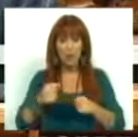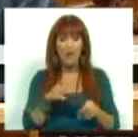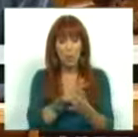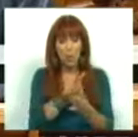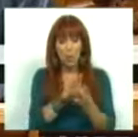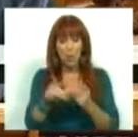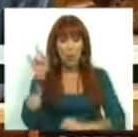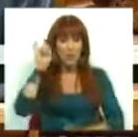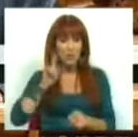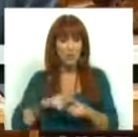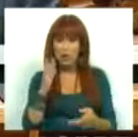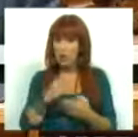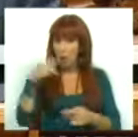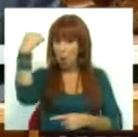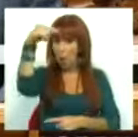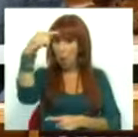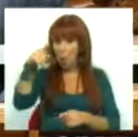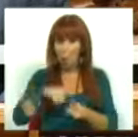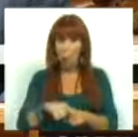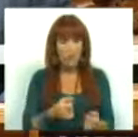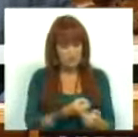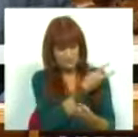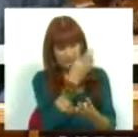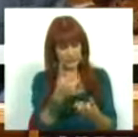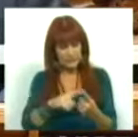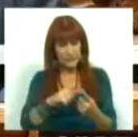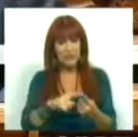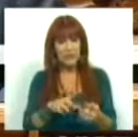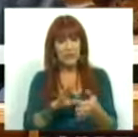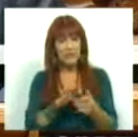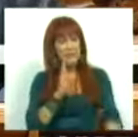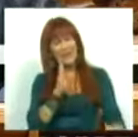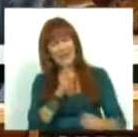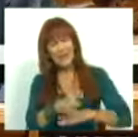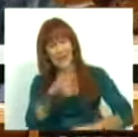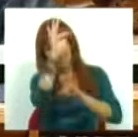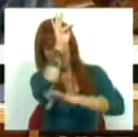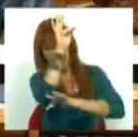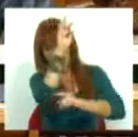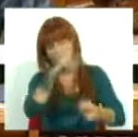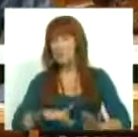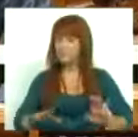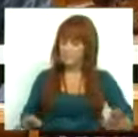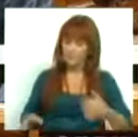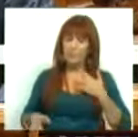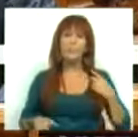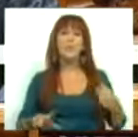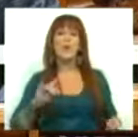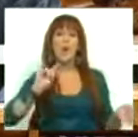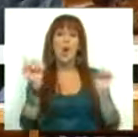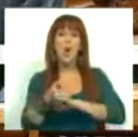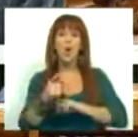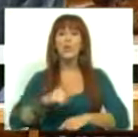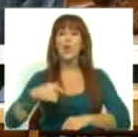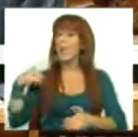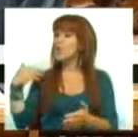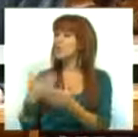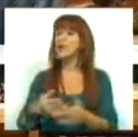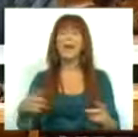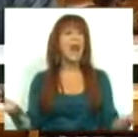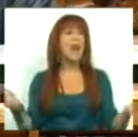principais, sendo que apenas um de entre eles versa diretamente as freguesias. Ou seja, ao invés daquilo que tem